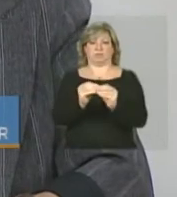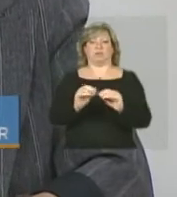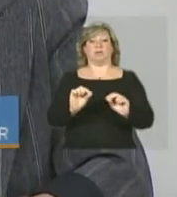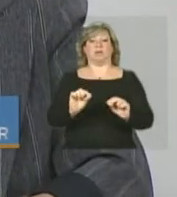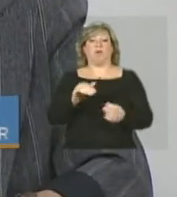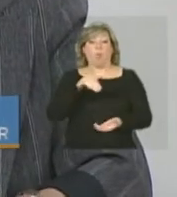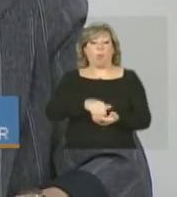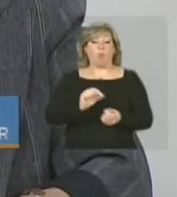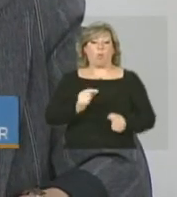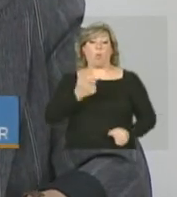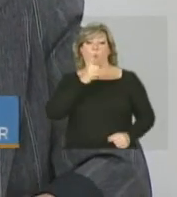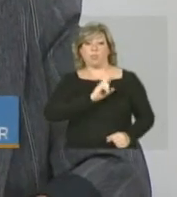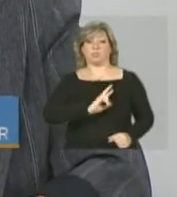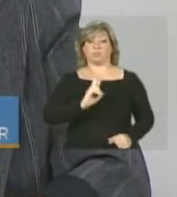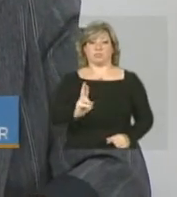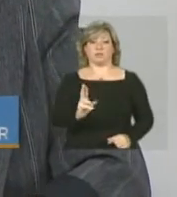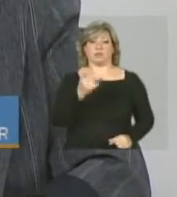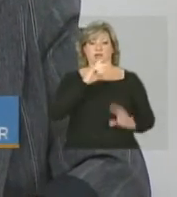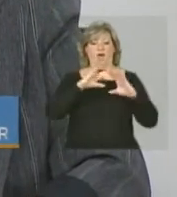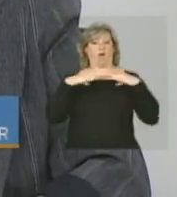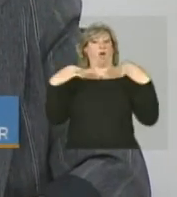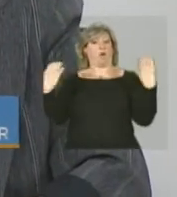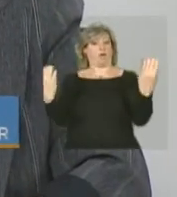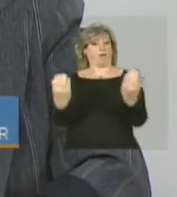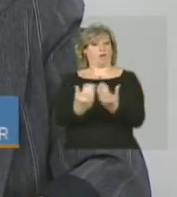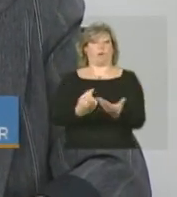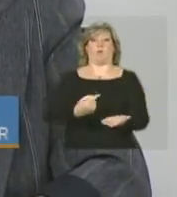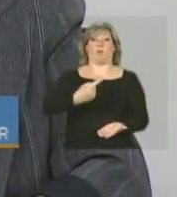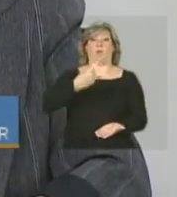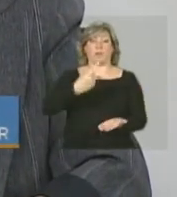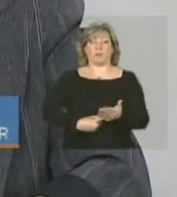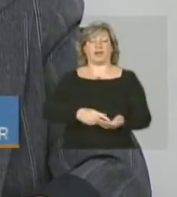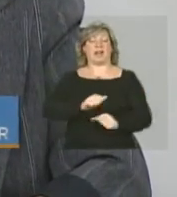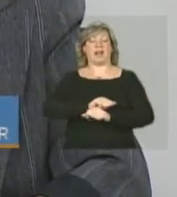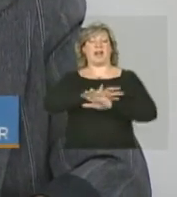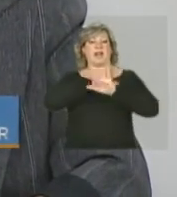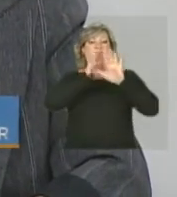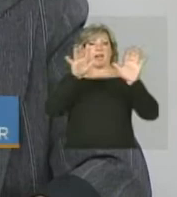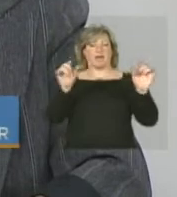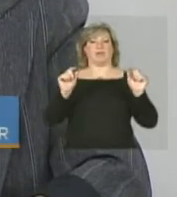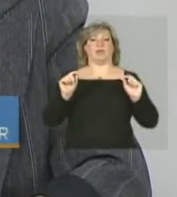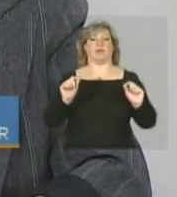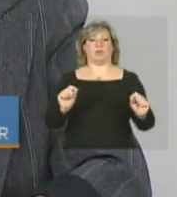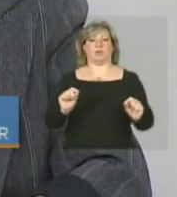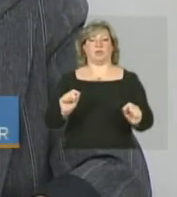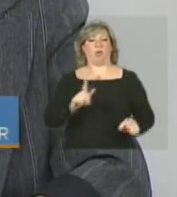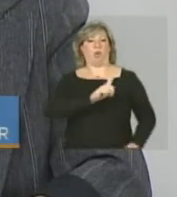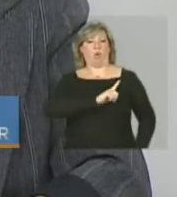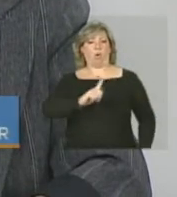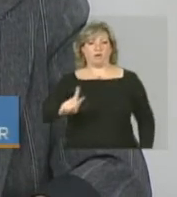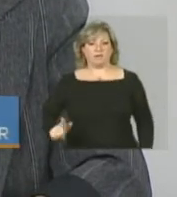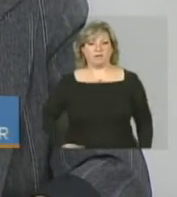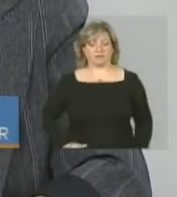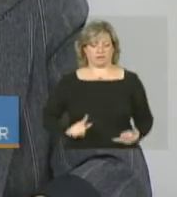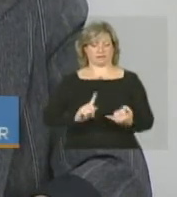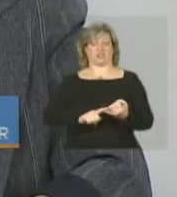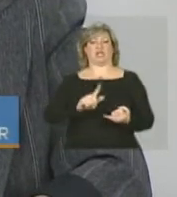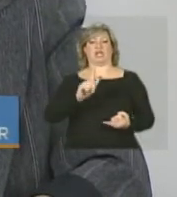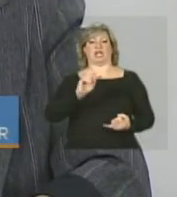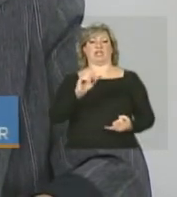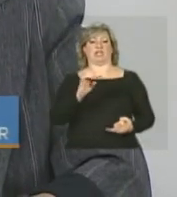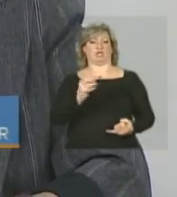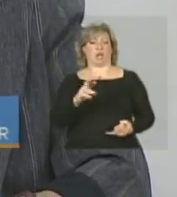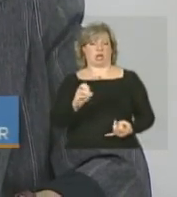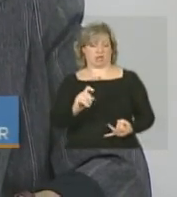termos, de conseguirmos sair da conferência com um compromisso claro dos governadores, dos gestores,